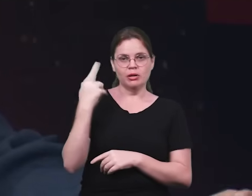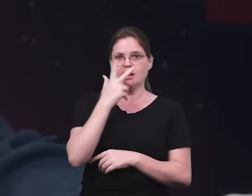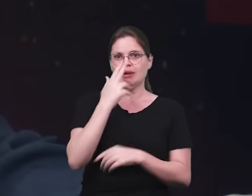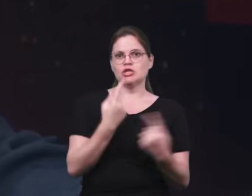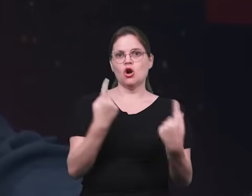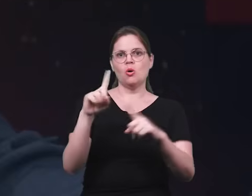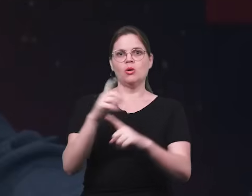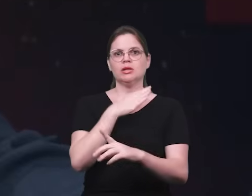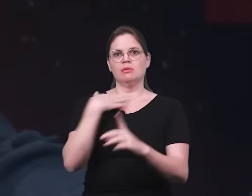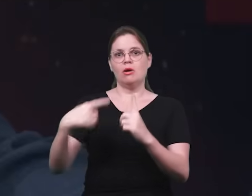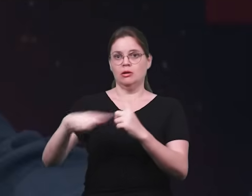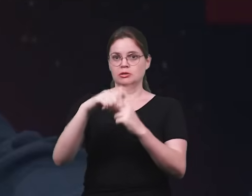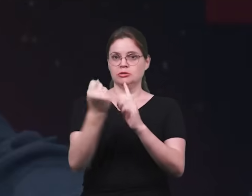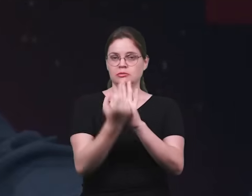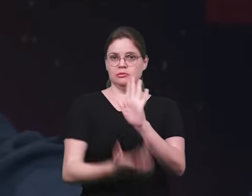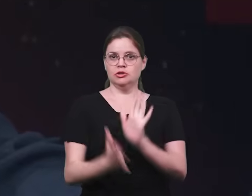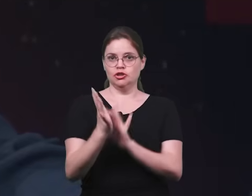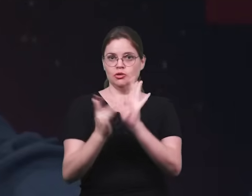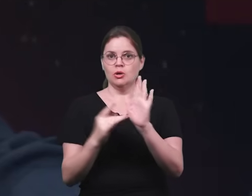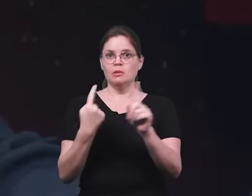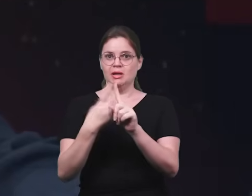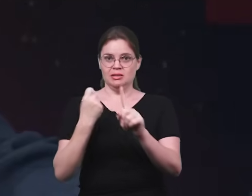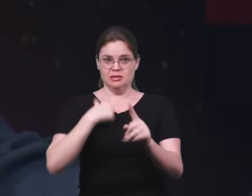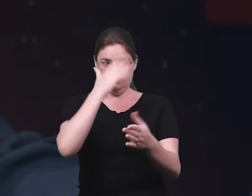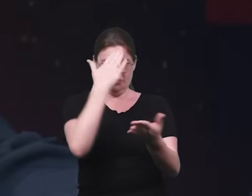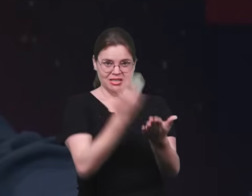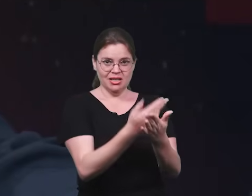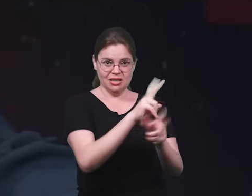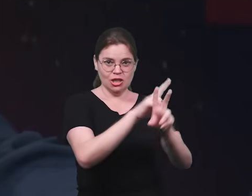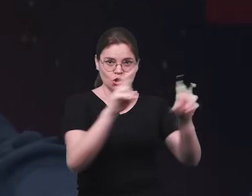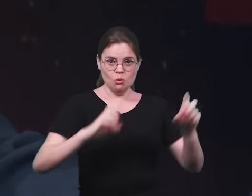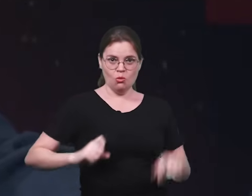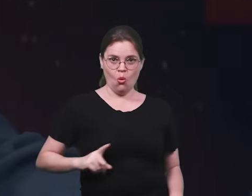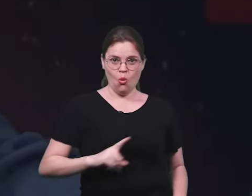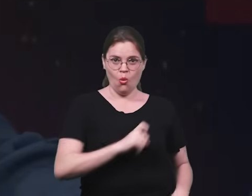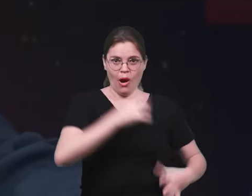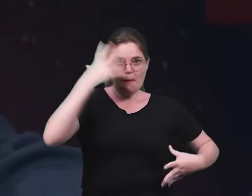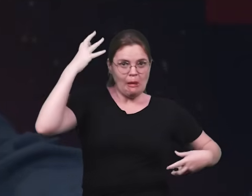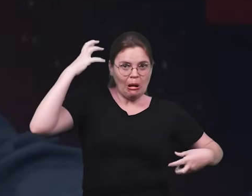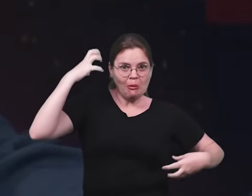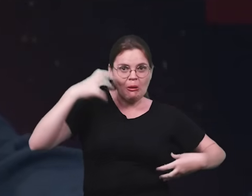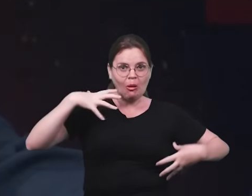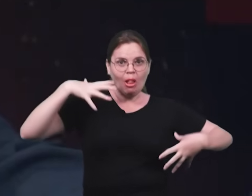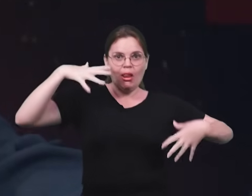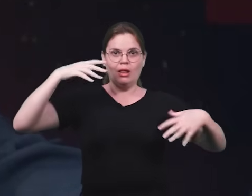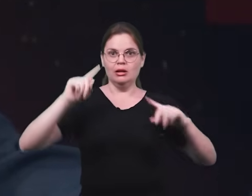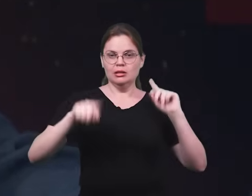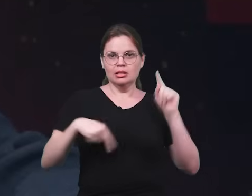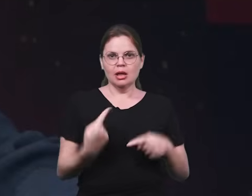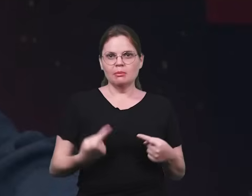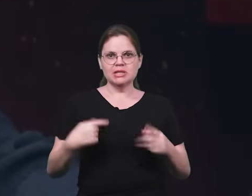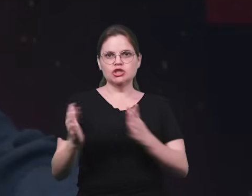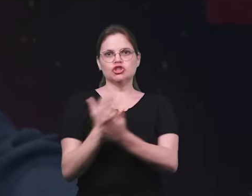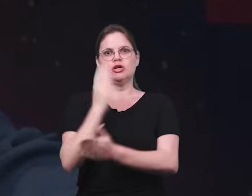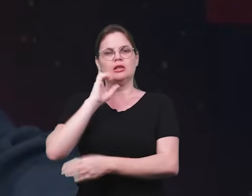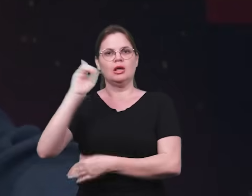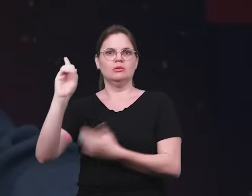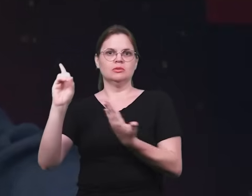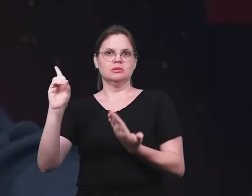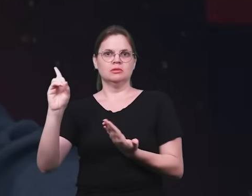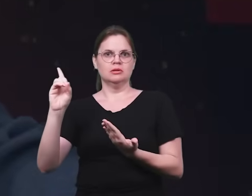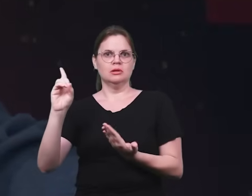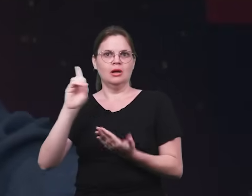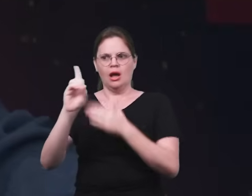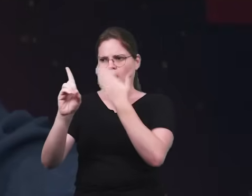você acreditar nisso, você está tirando fora o sacrifício de Jesus, porque Deus criou o homem pecou